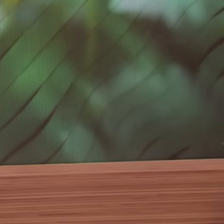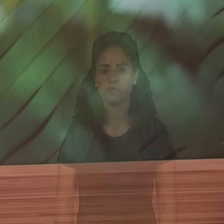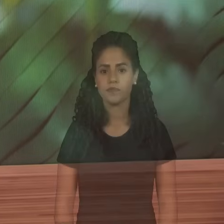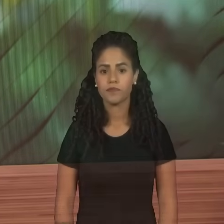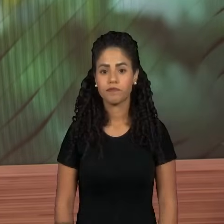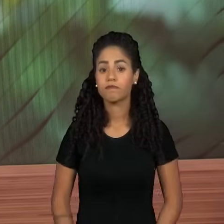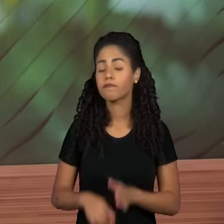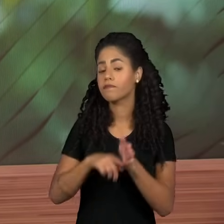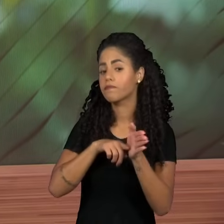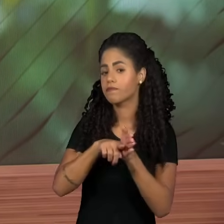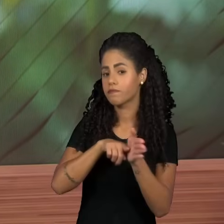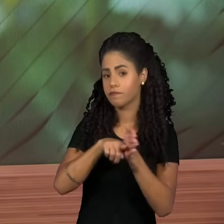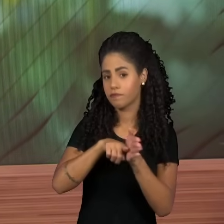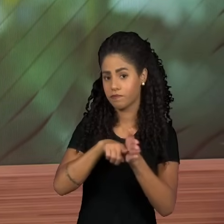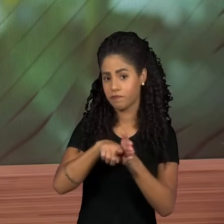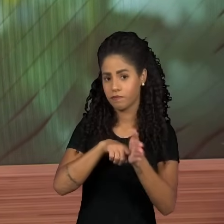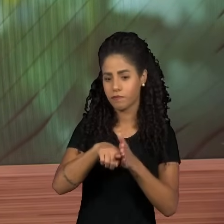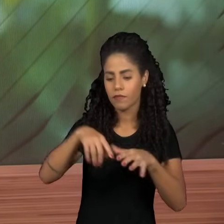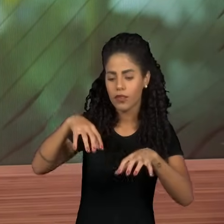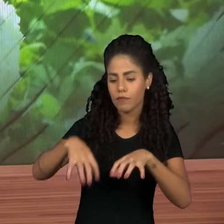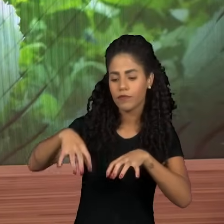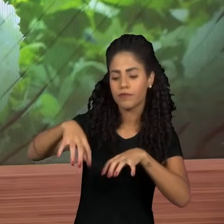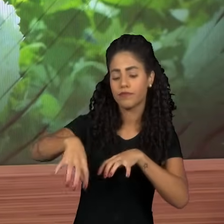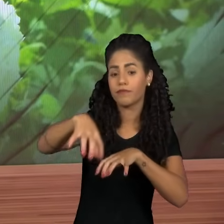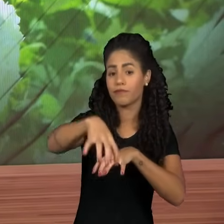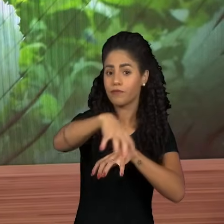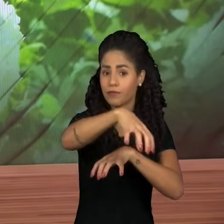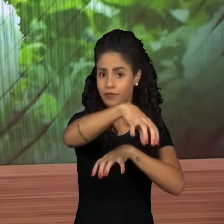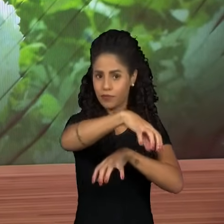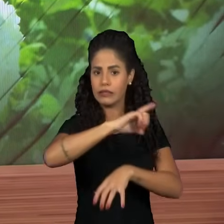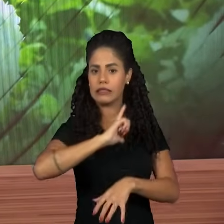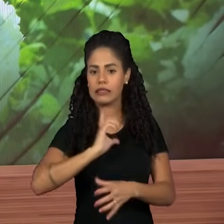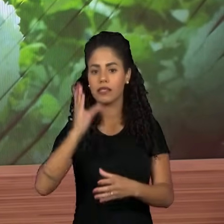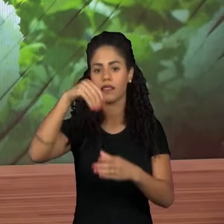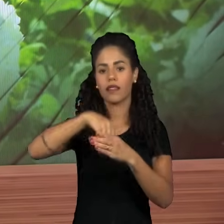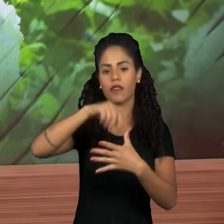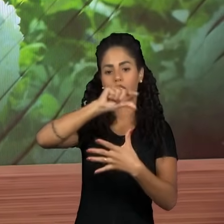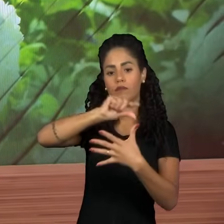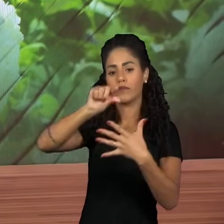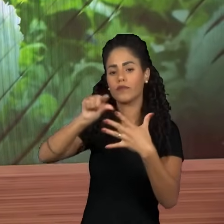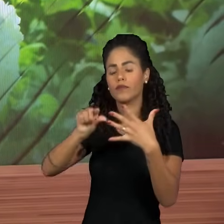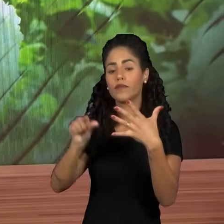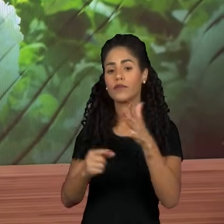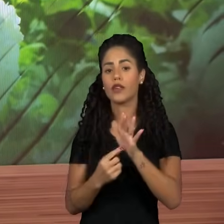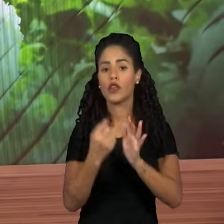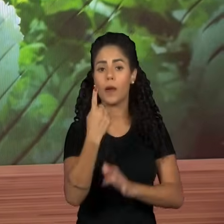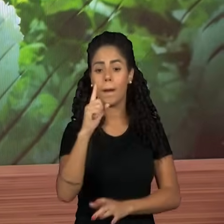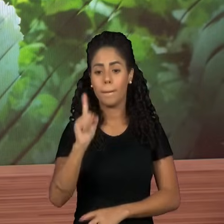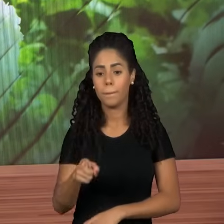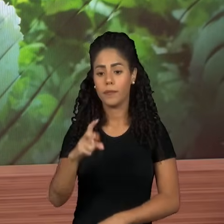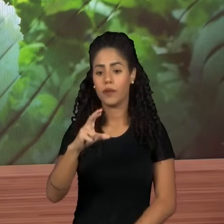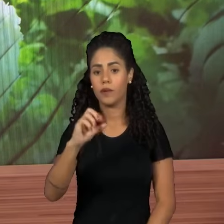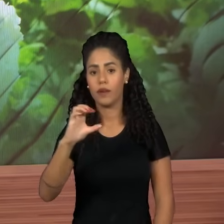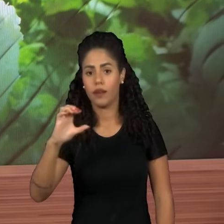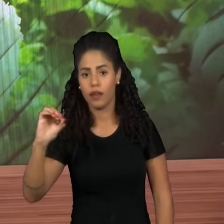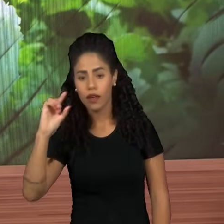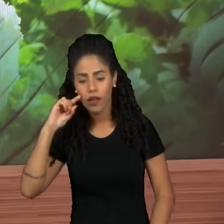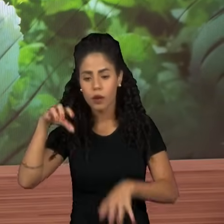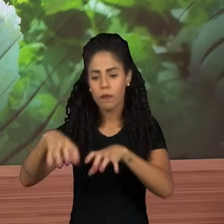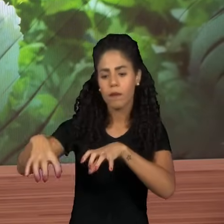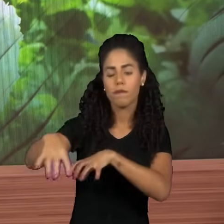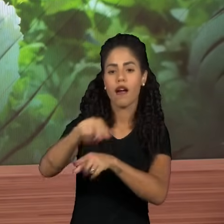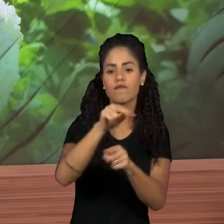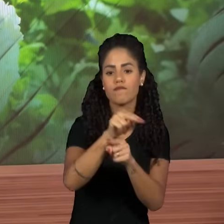Uma pesquisa realizada em áreas remanescentes de Mata Atlântica registrou mais de 1.500 unidades de